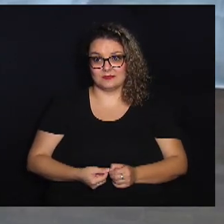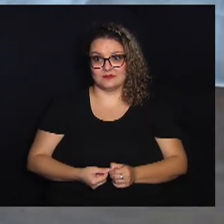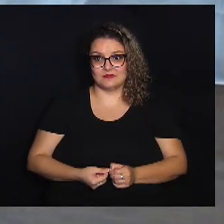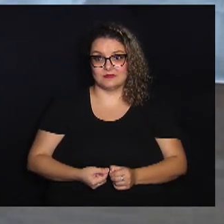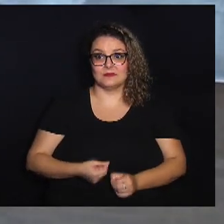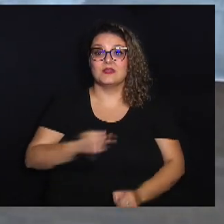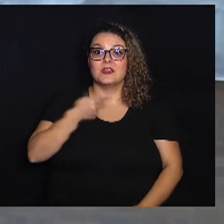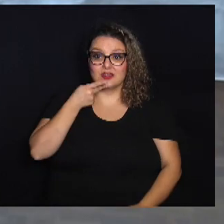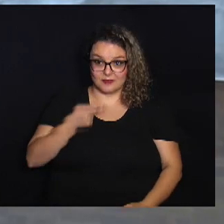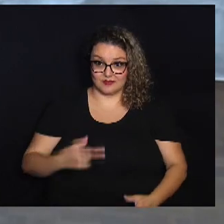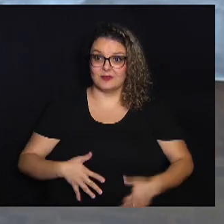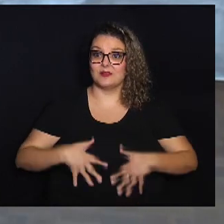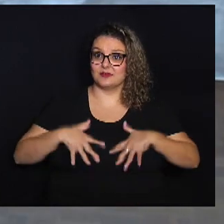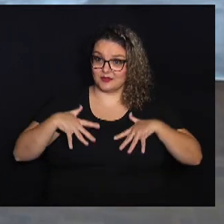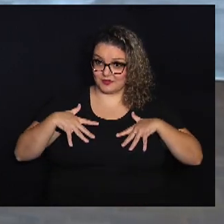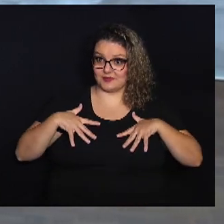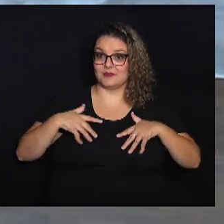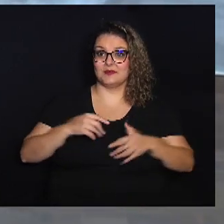muito orgulho.